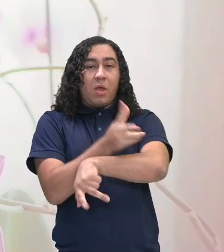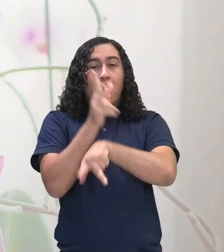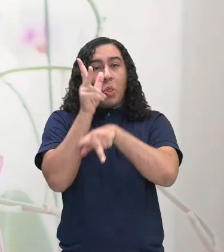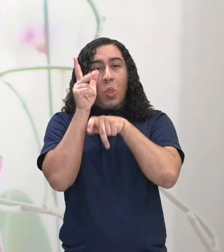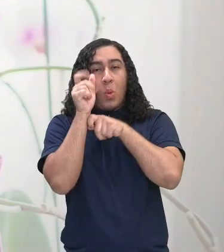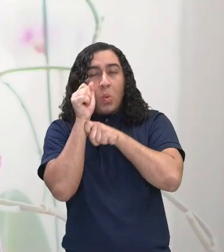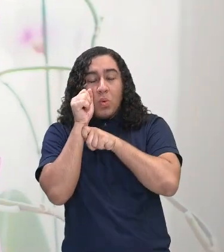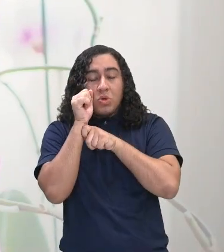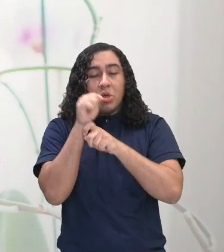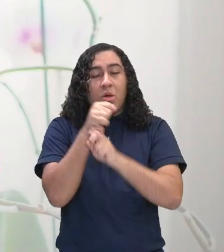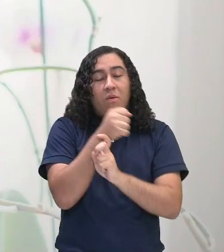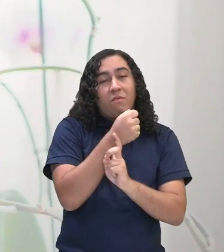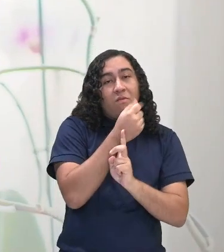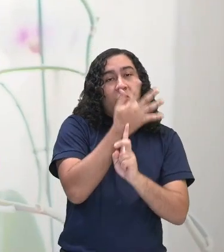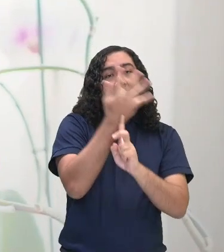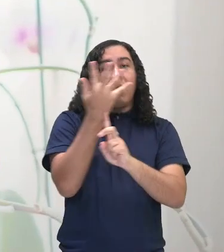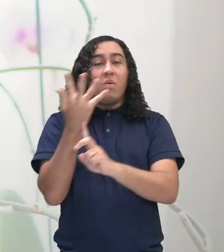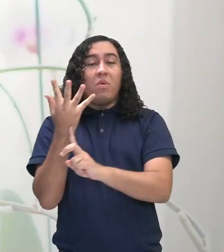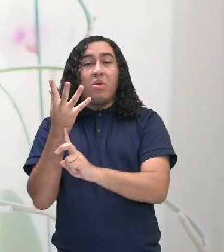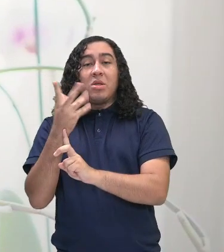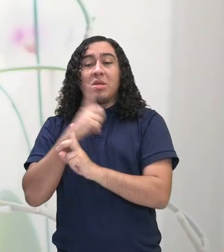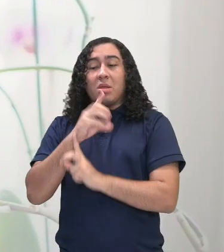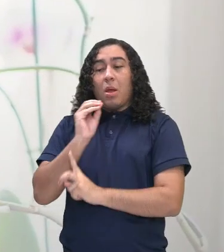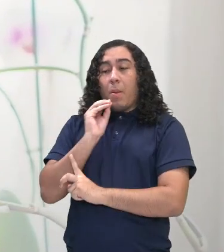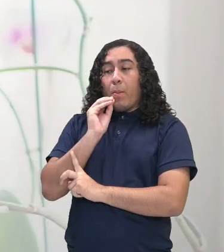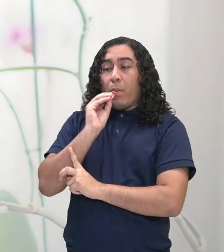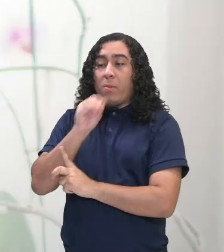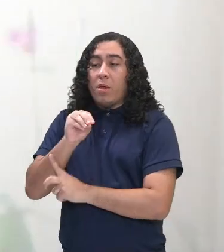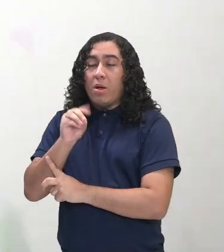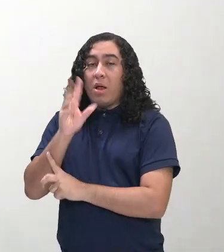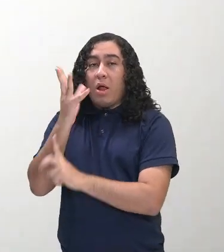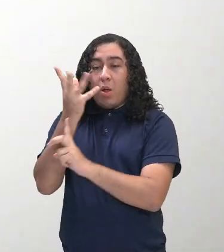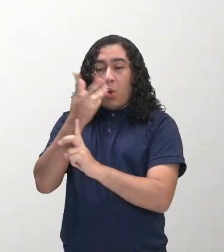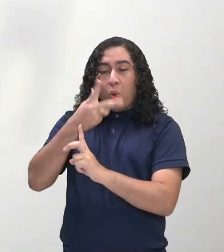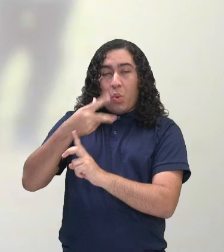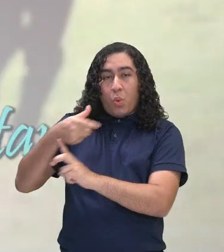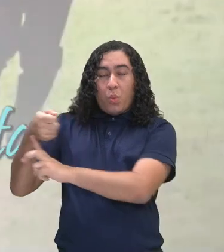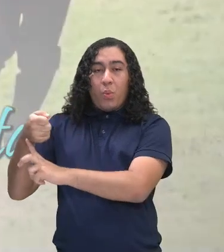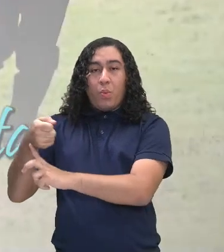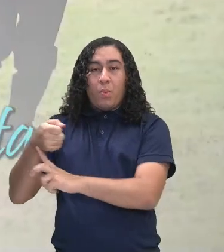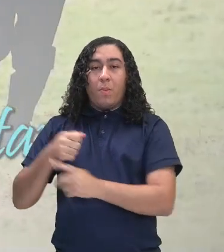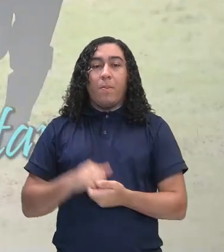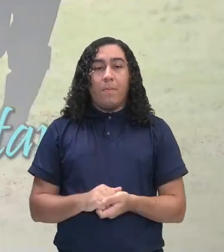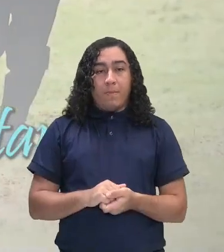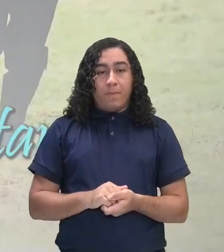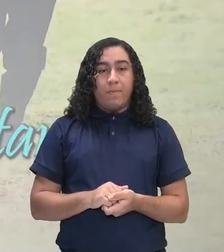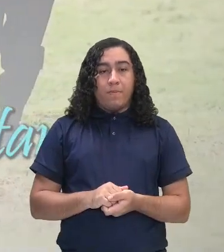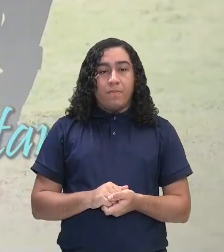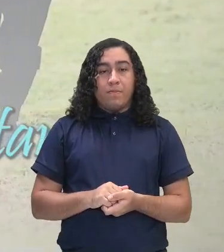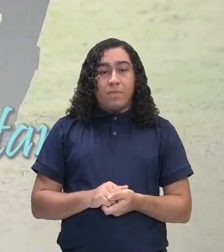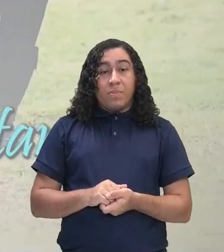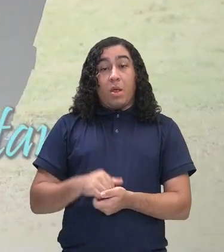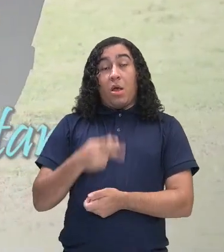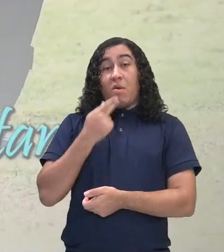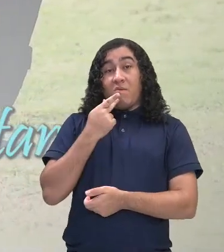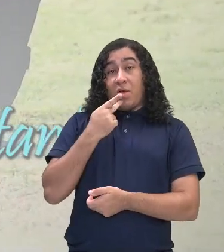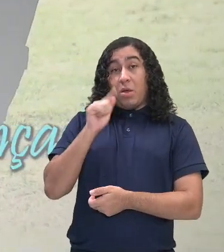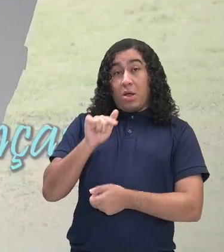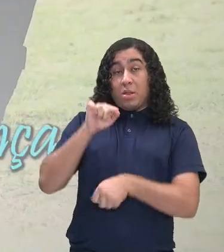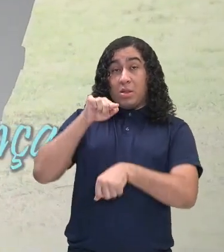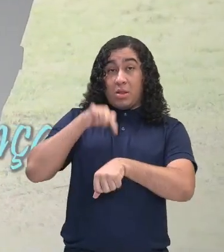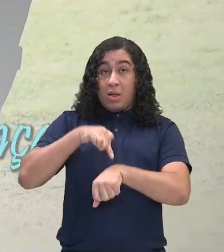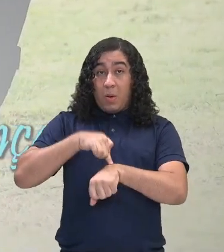flor beijava. Quando ela ia beijar-lhe, a flor fugia. Dir-se-ia que, naquele doce